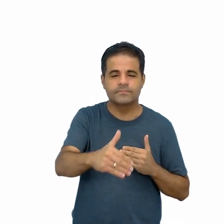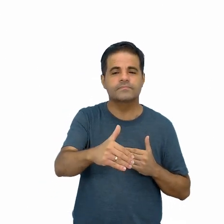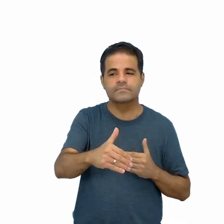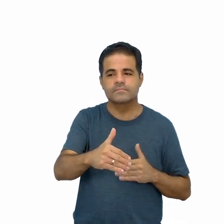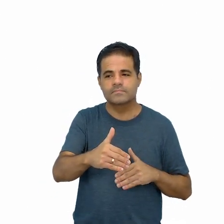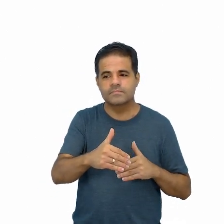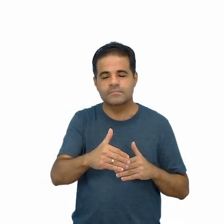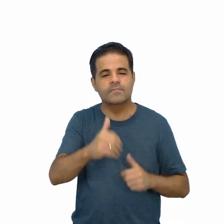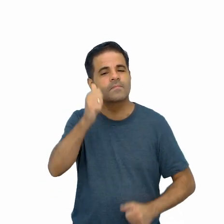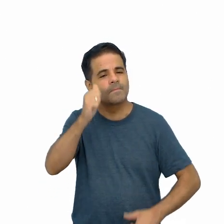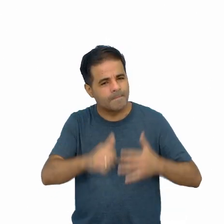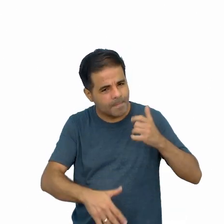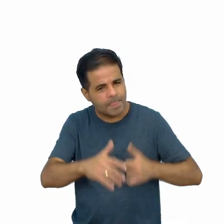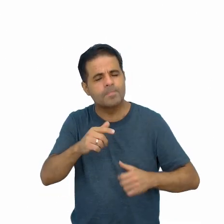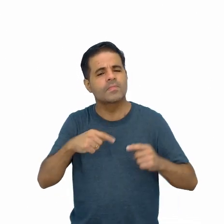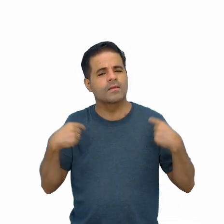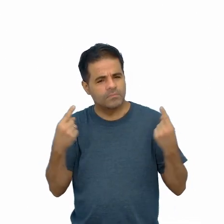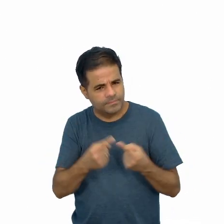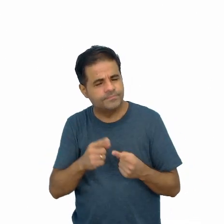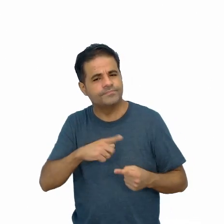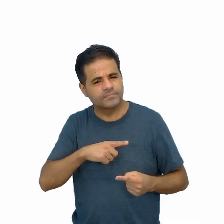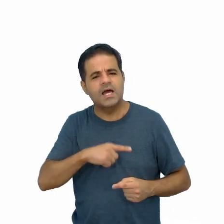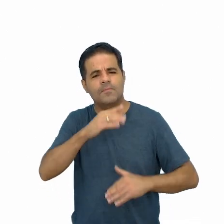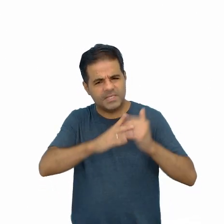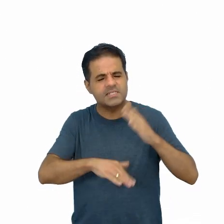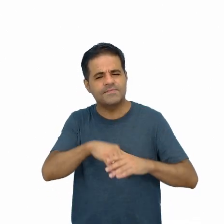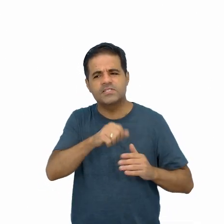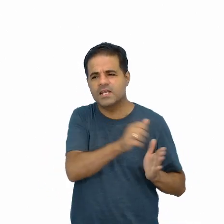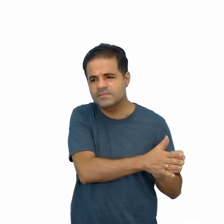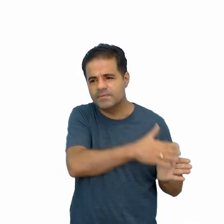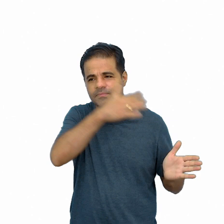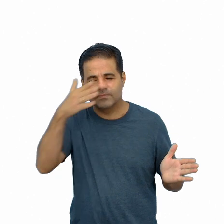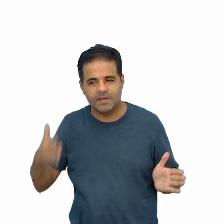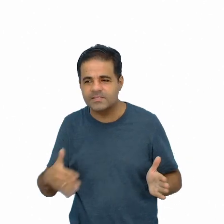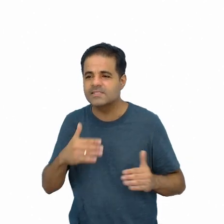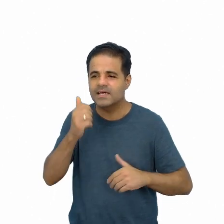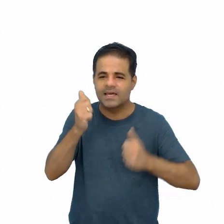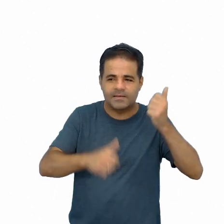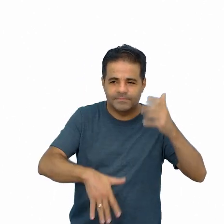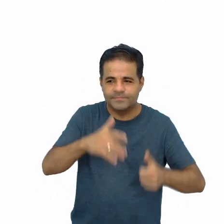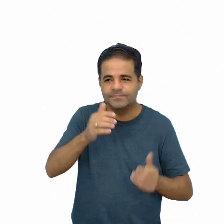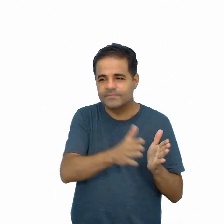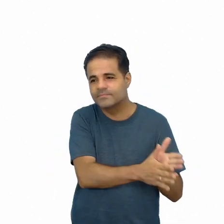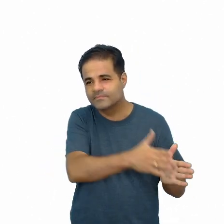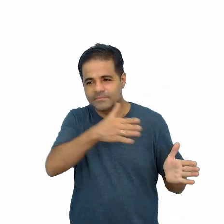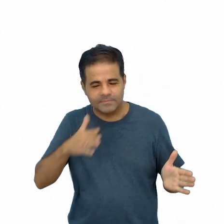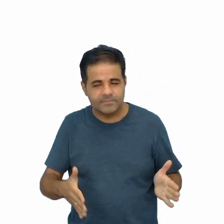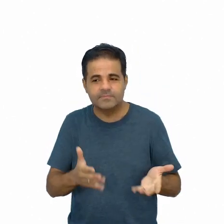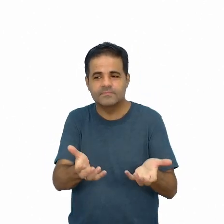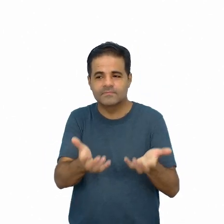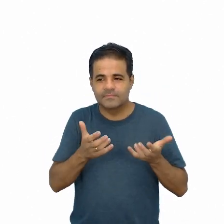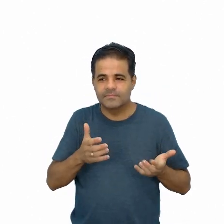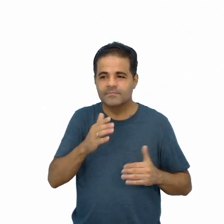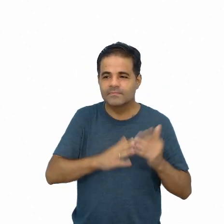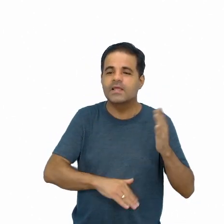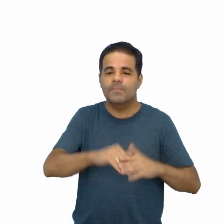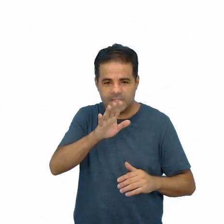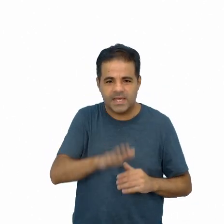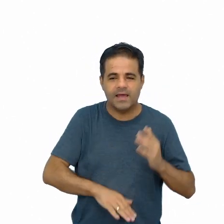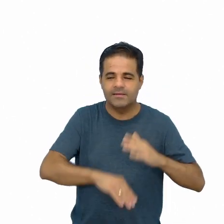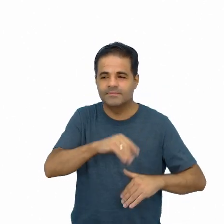de uma realidade, a gente tenta se aproximar ao máximo da realidade de cada local, mas isso nem